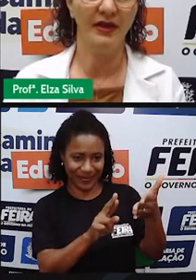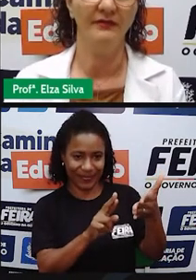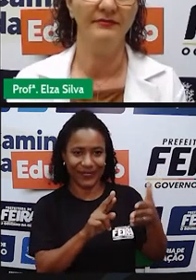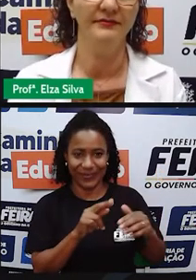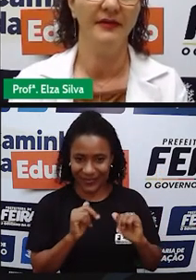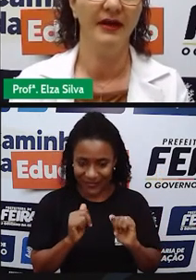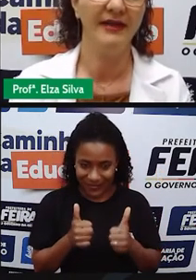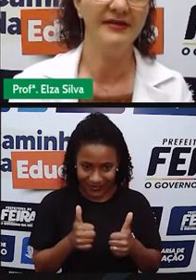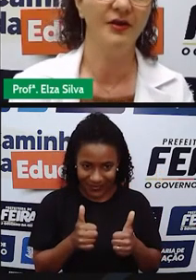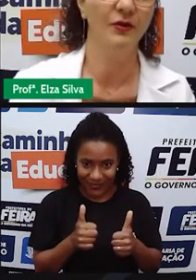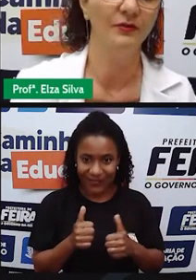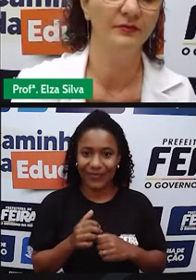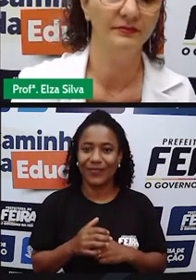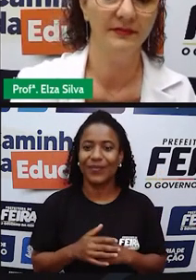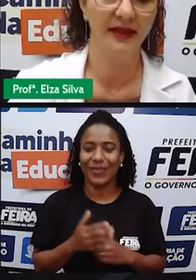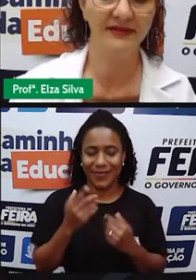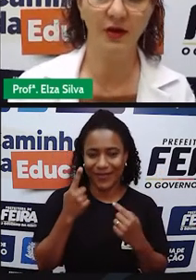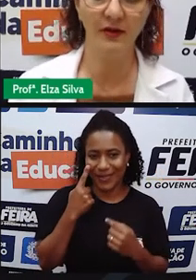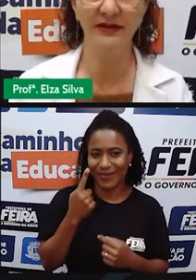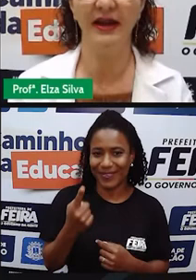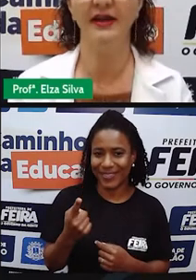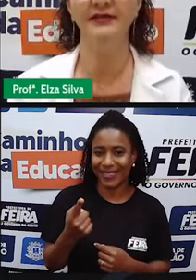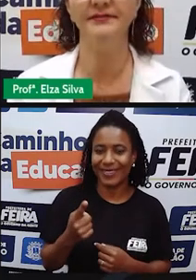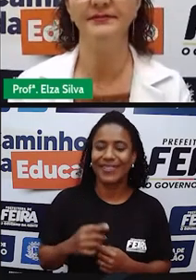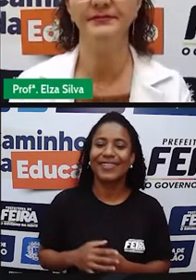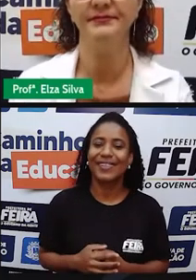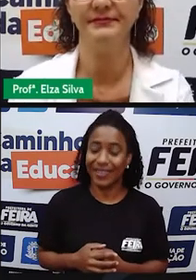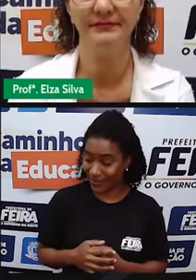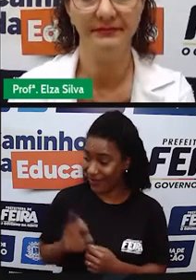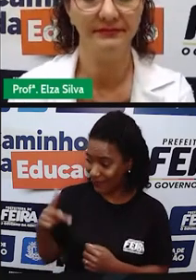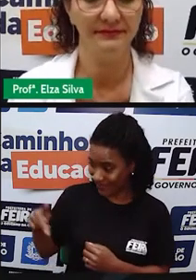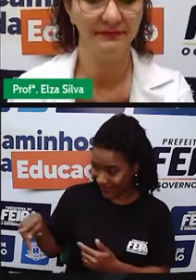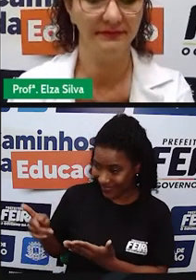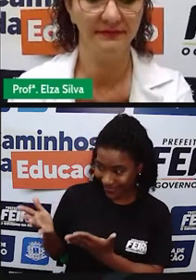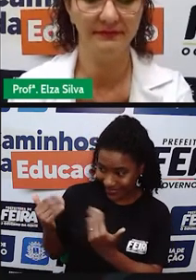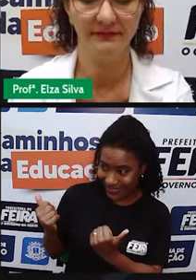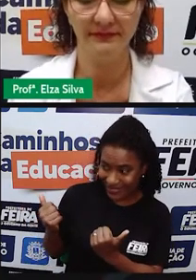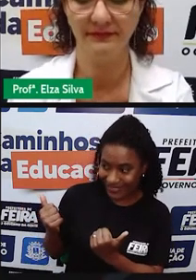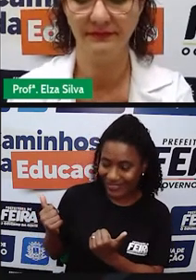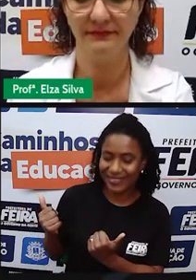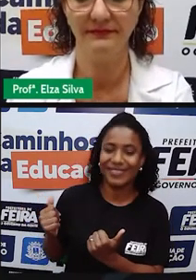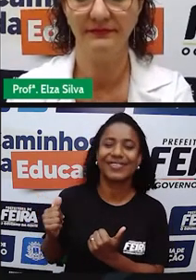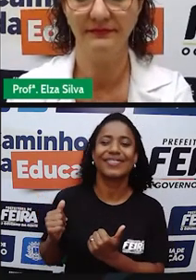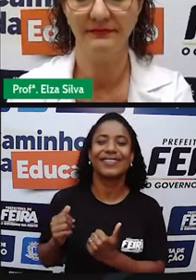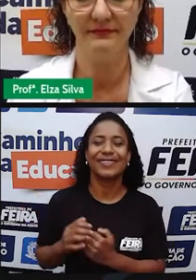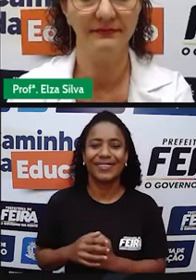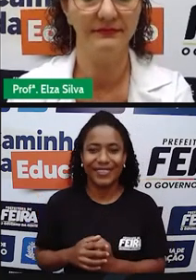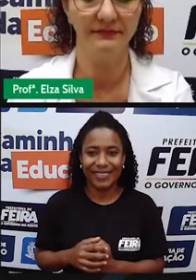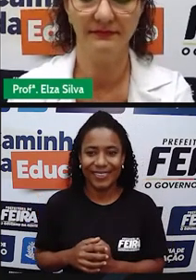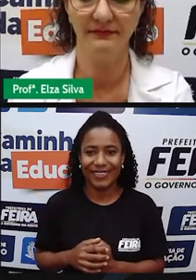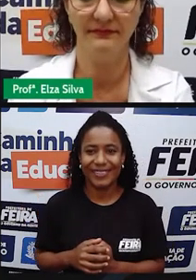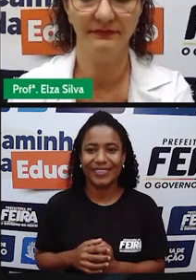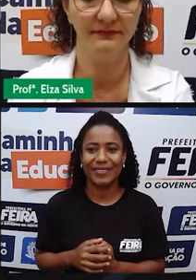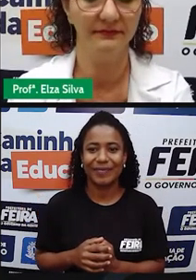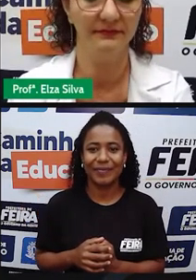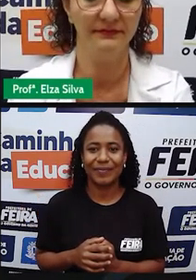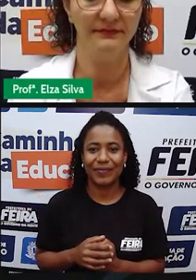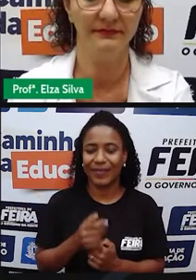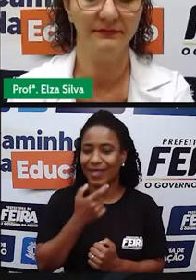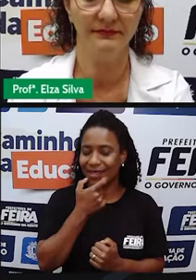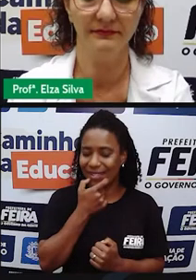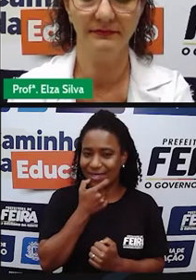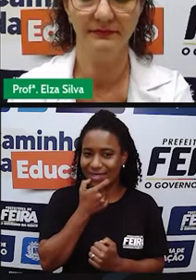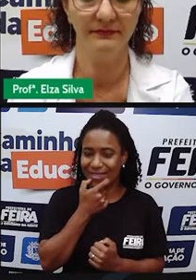Ok, let's go. Let's go, Andrea. Let's go. So, advertisement or